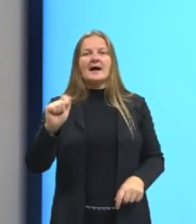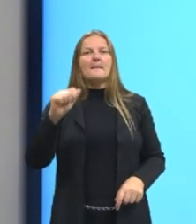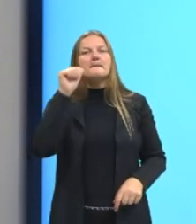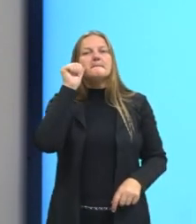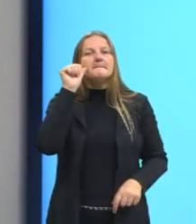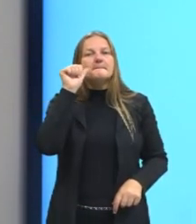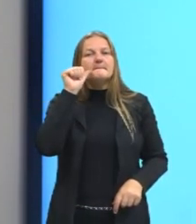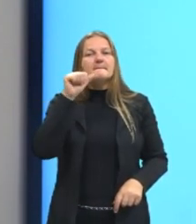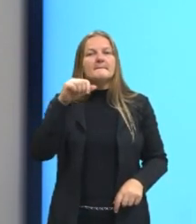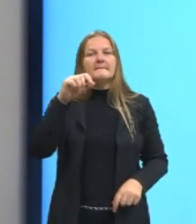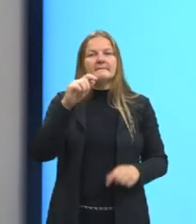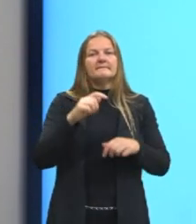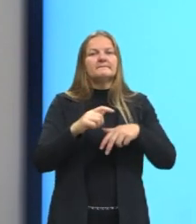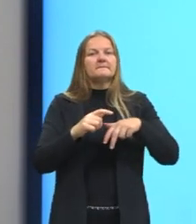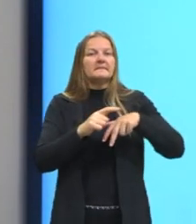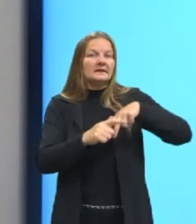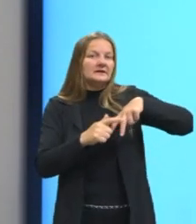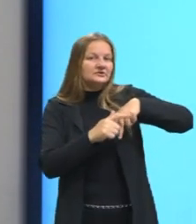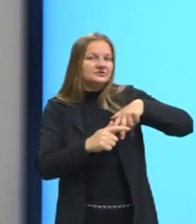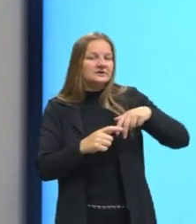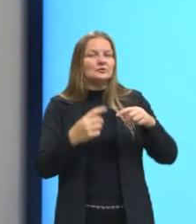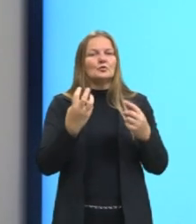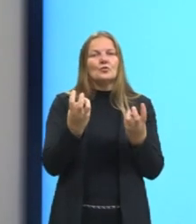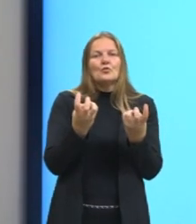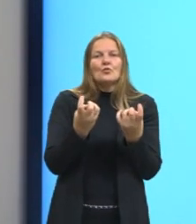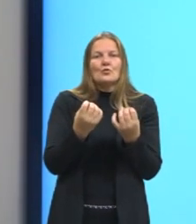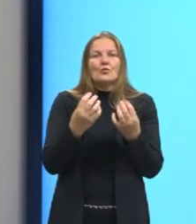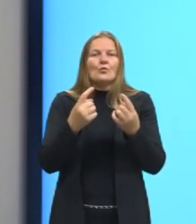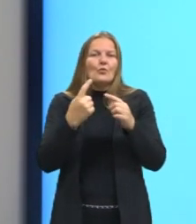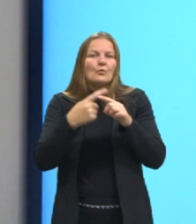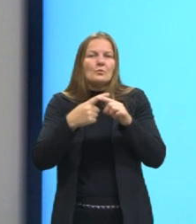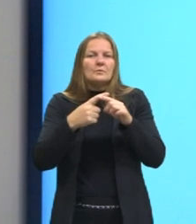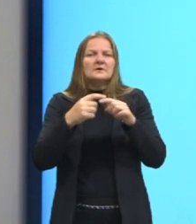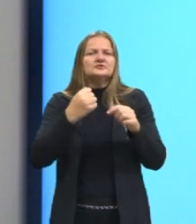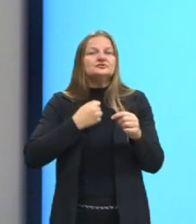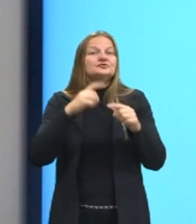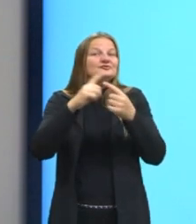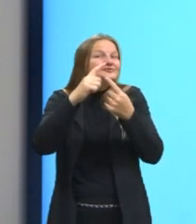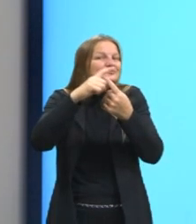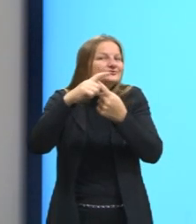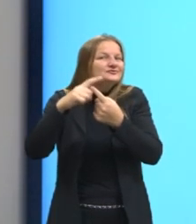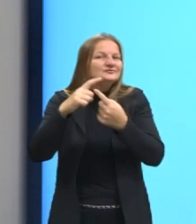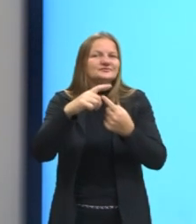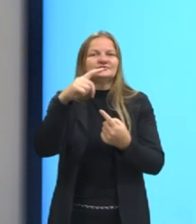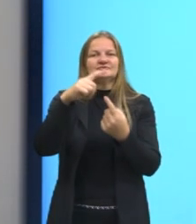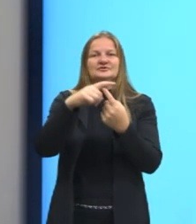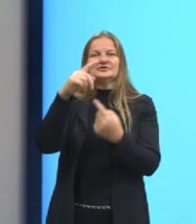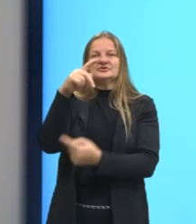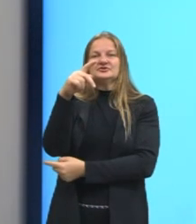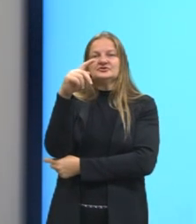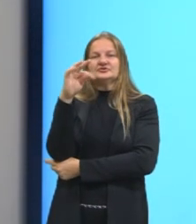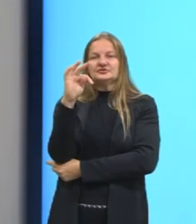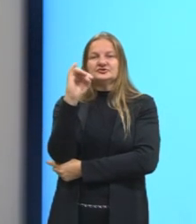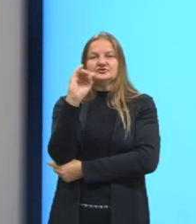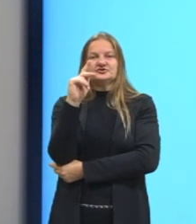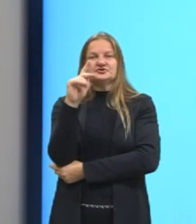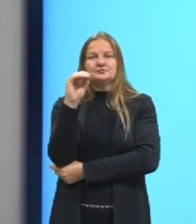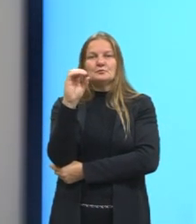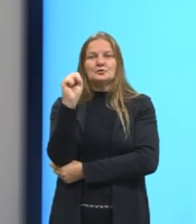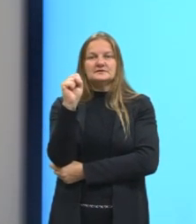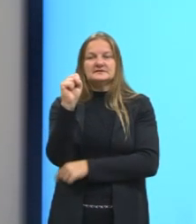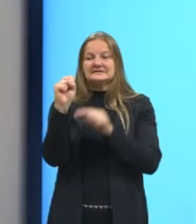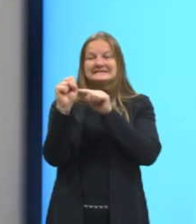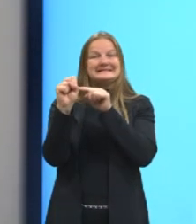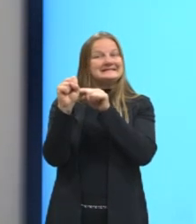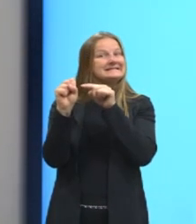então tanto em gênero quanto em número porque los kipos está no plural e as a